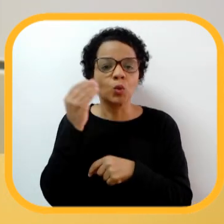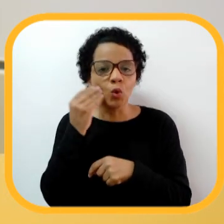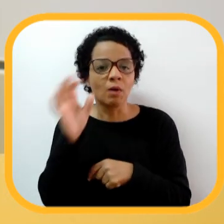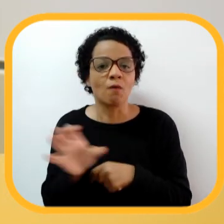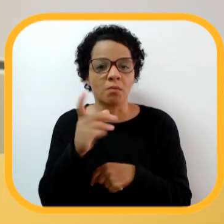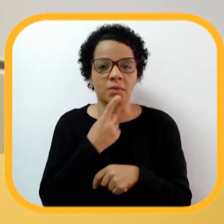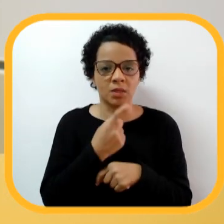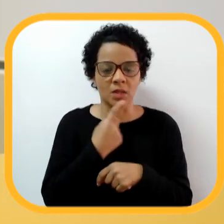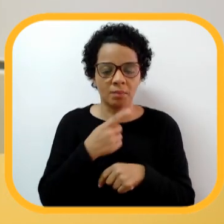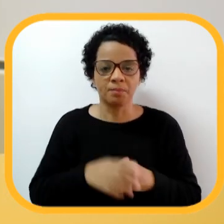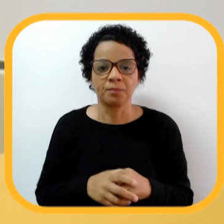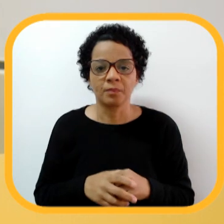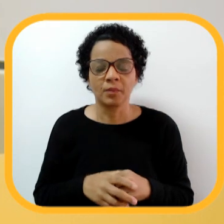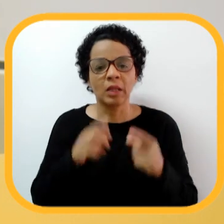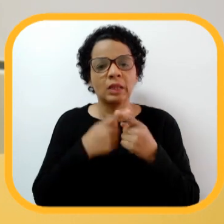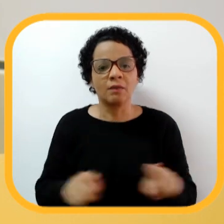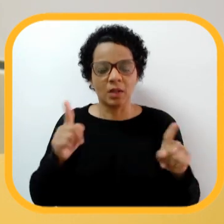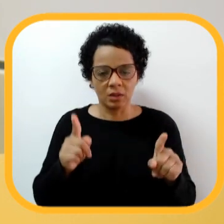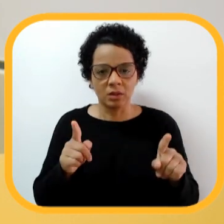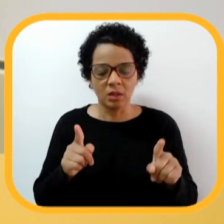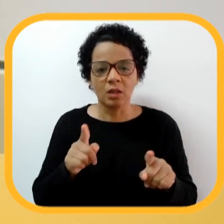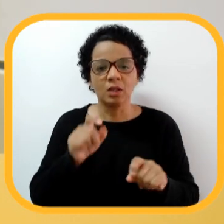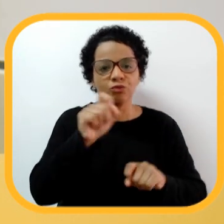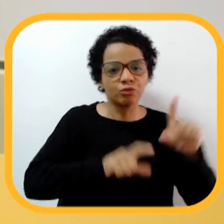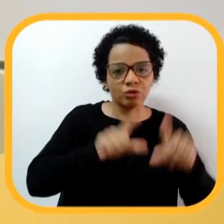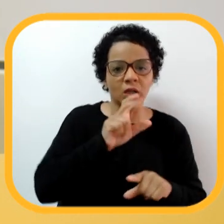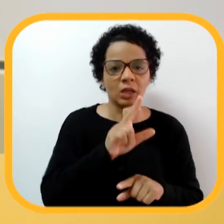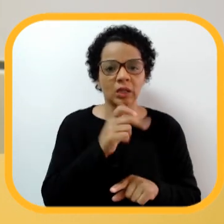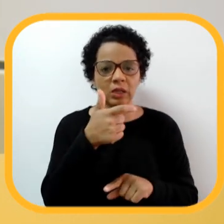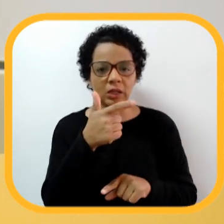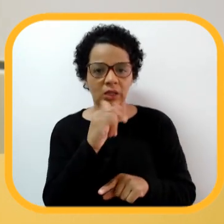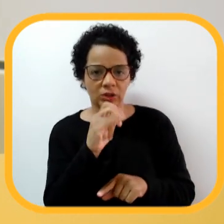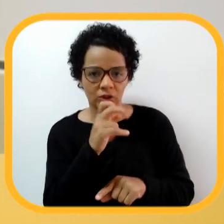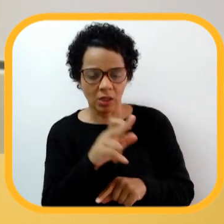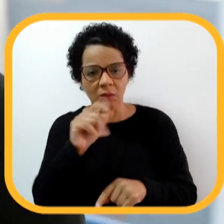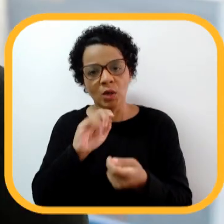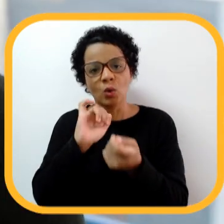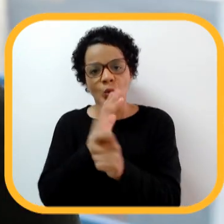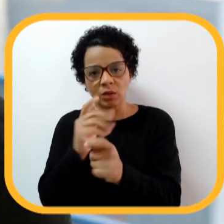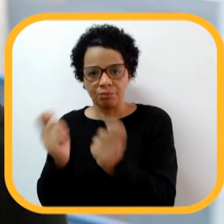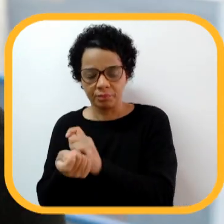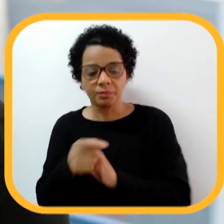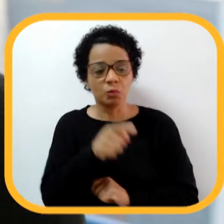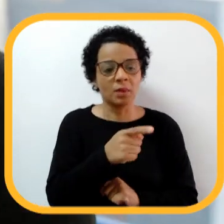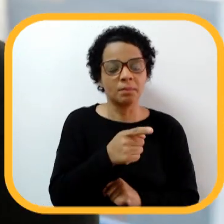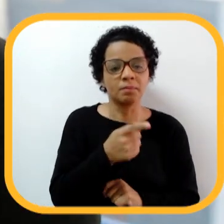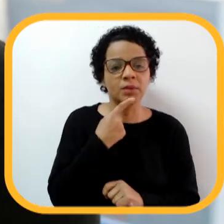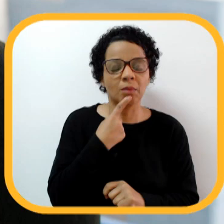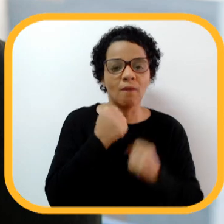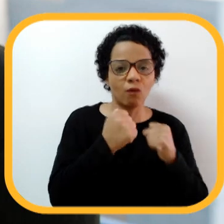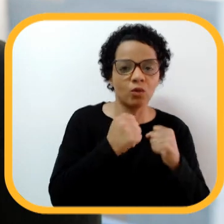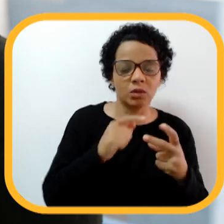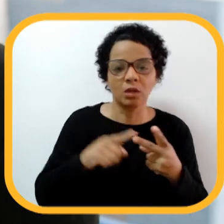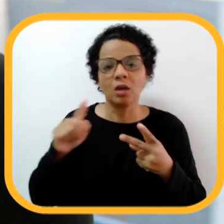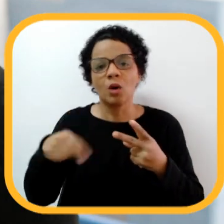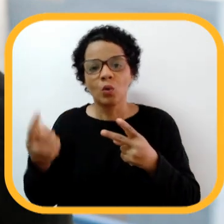podem ser medidos de diferentes formas. Qual a diferença entre a escala de Richter e a escala de Mercalli modificada? Uma mede a